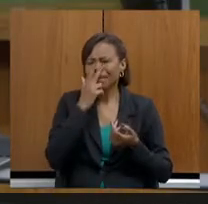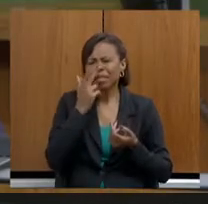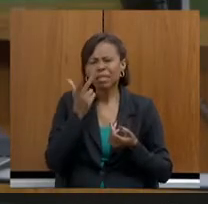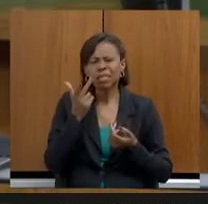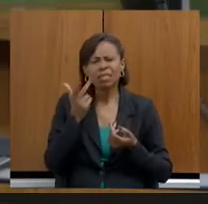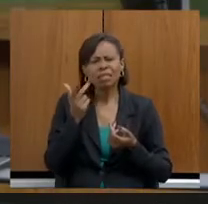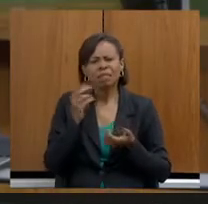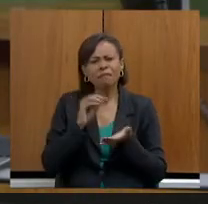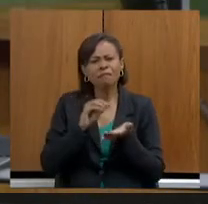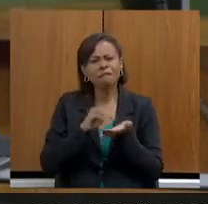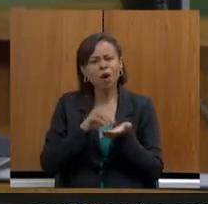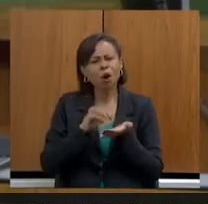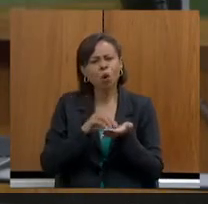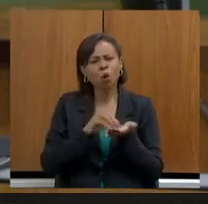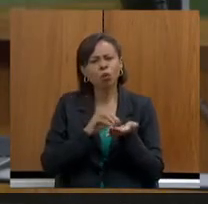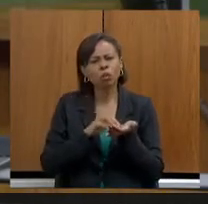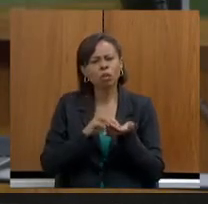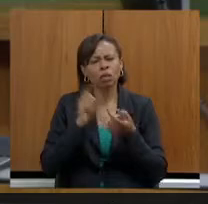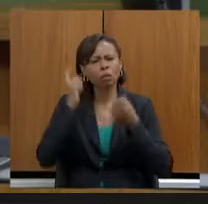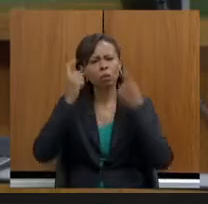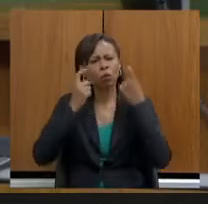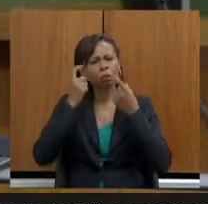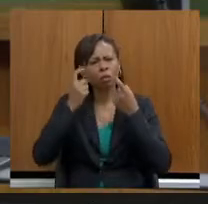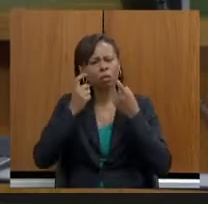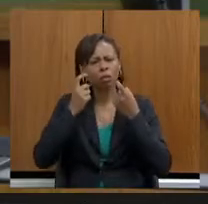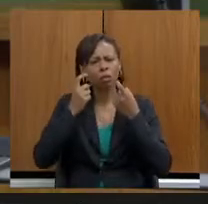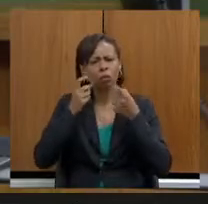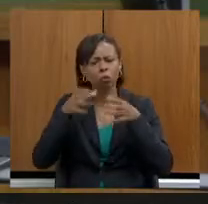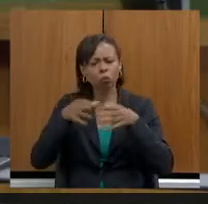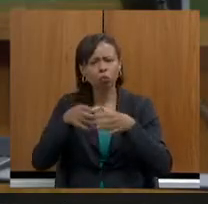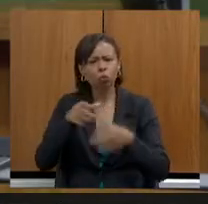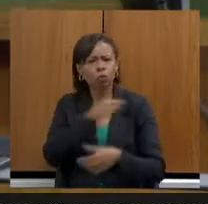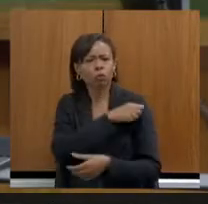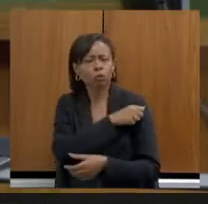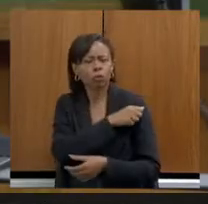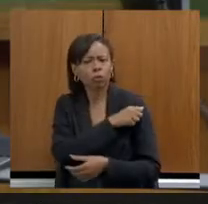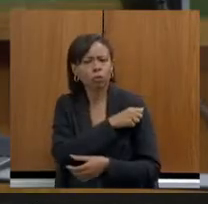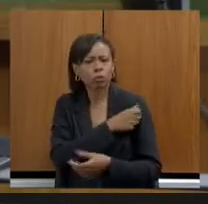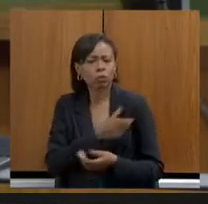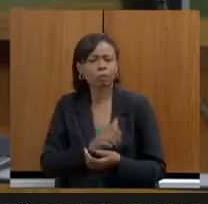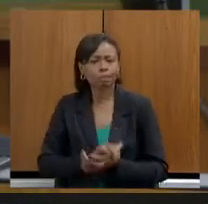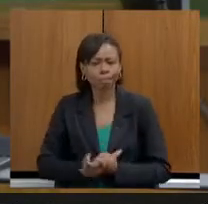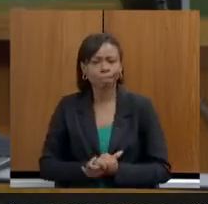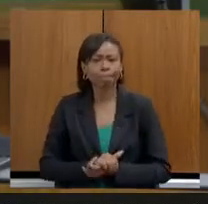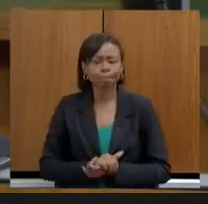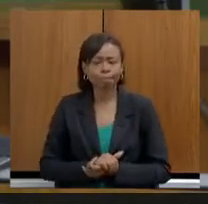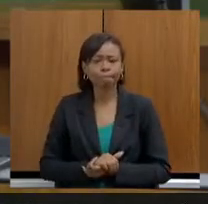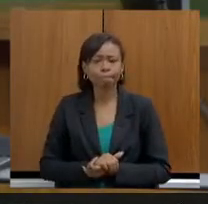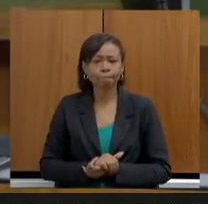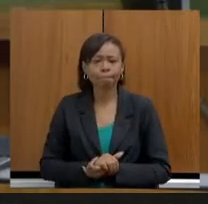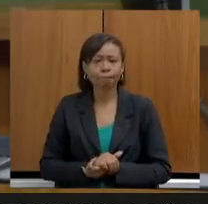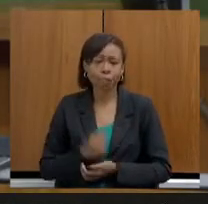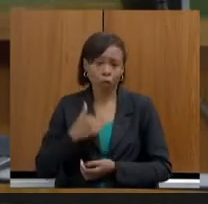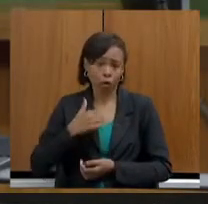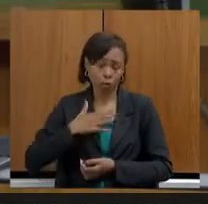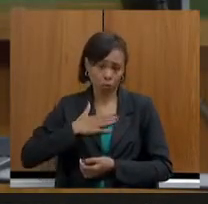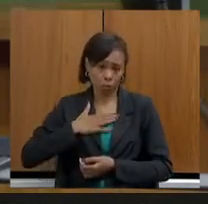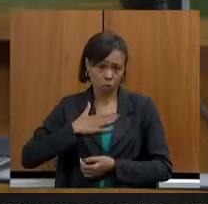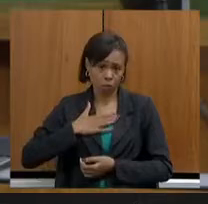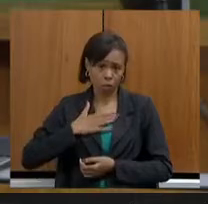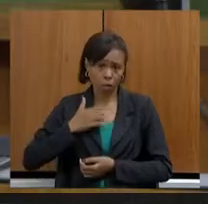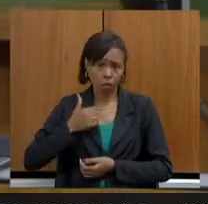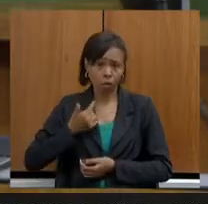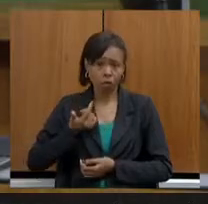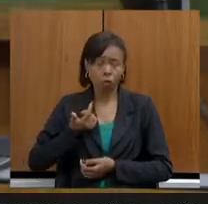é uma falta de preocupação com o nosso aluno com os nossos estudantes então da minha parte se pode ter certeza